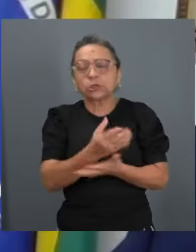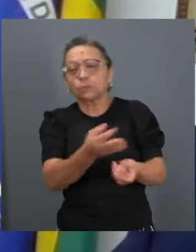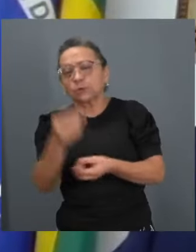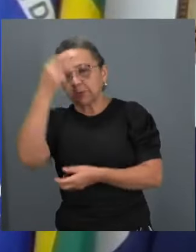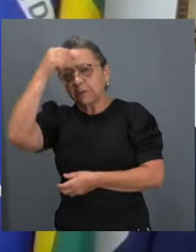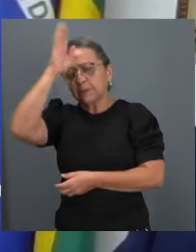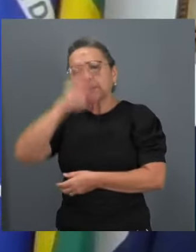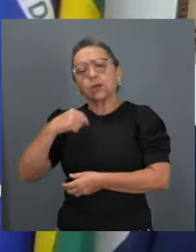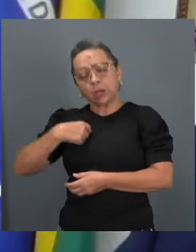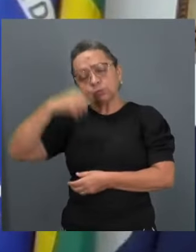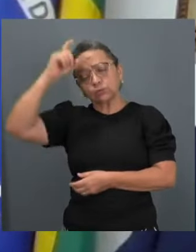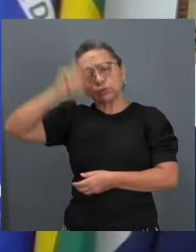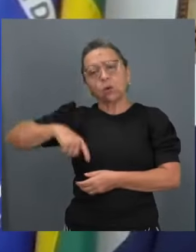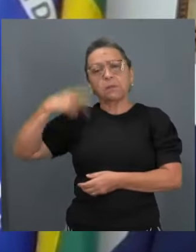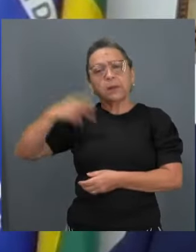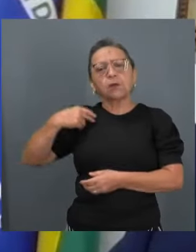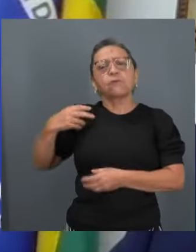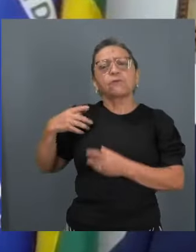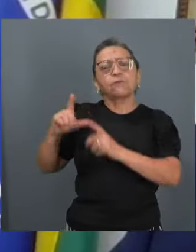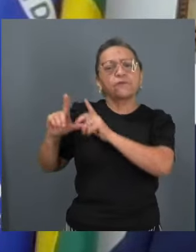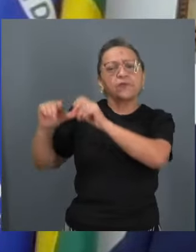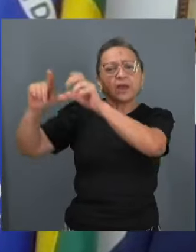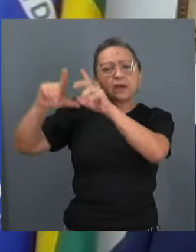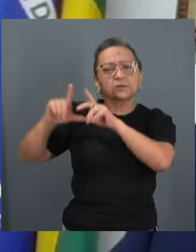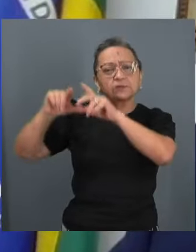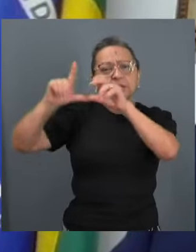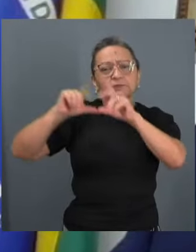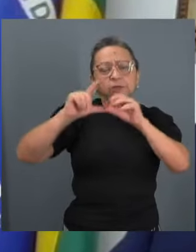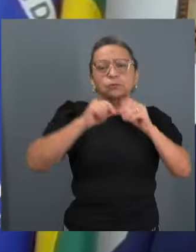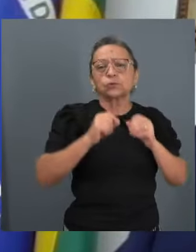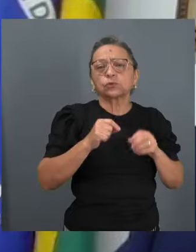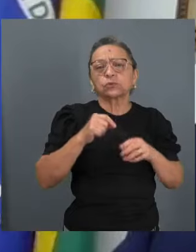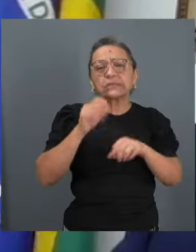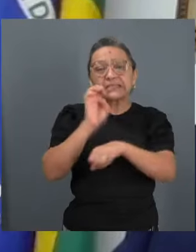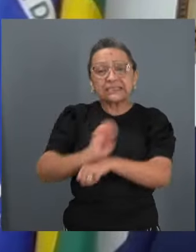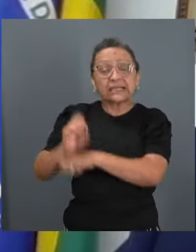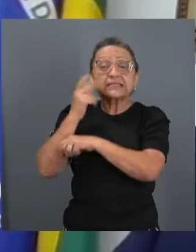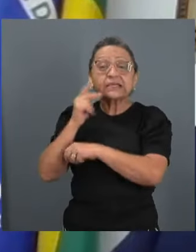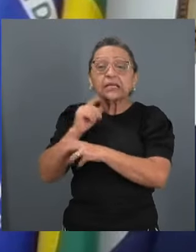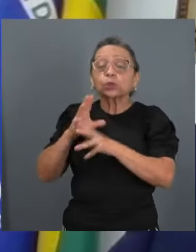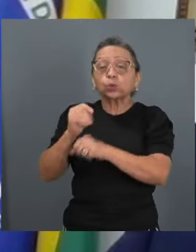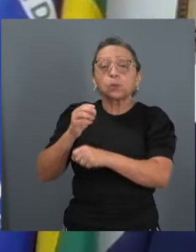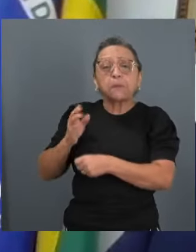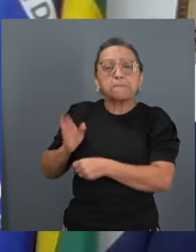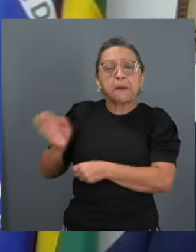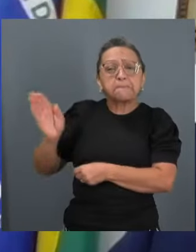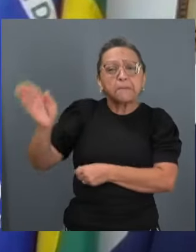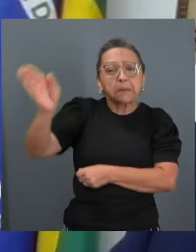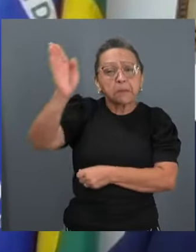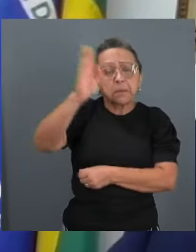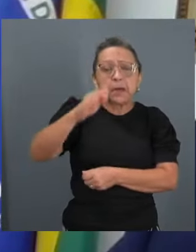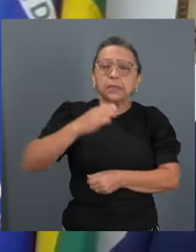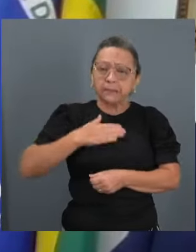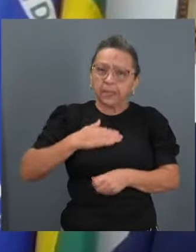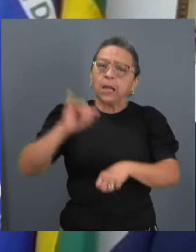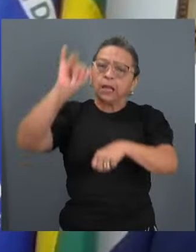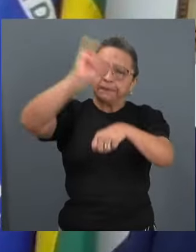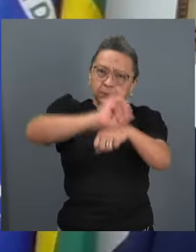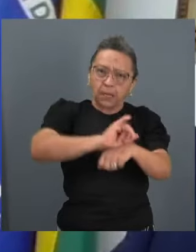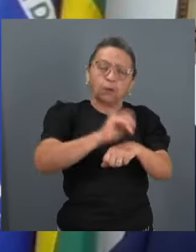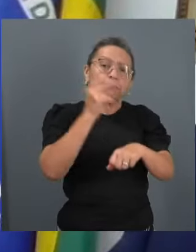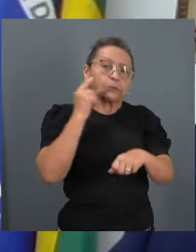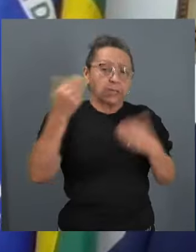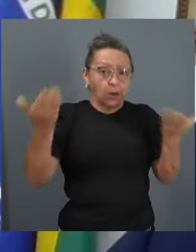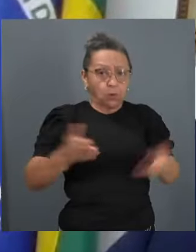Eu sou um parlamentar que viajo pelo Ceará inteiro, na minha capital, Fortaleza, onde eu